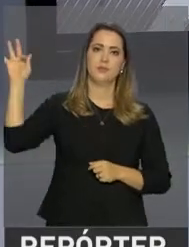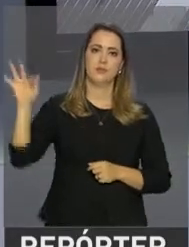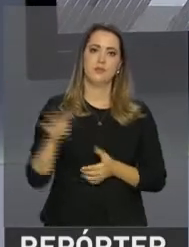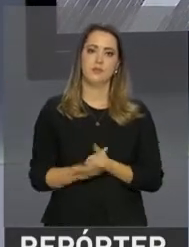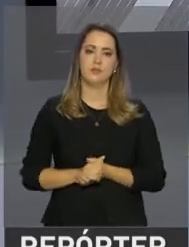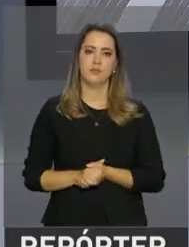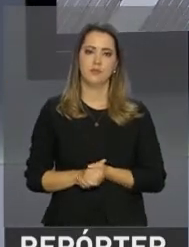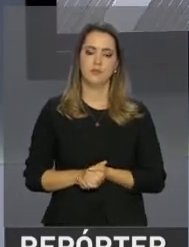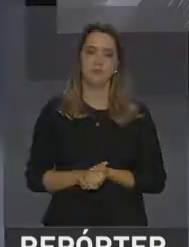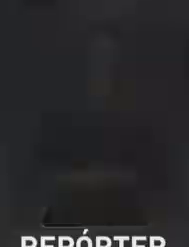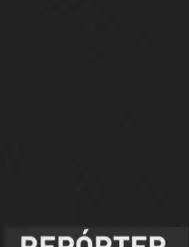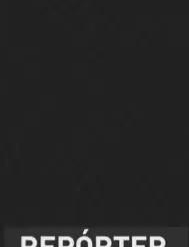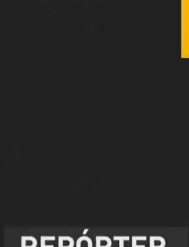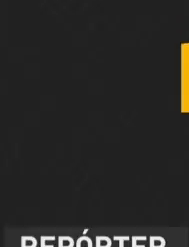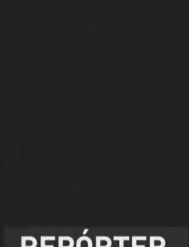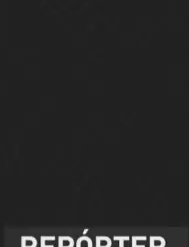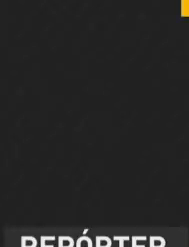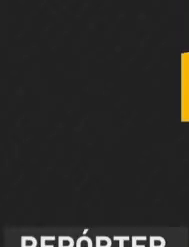federal